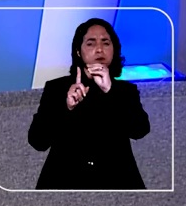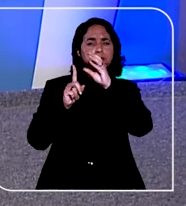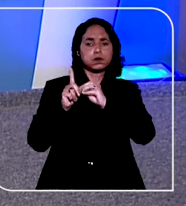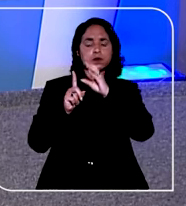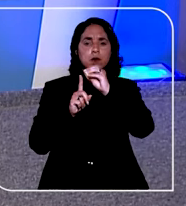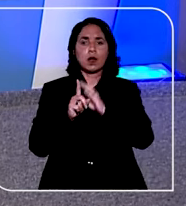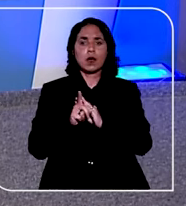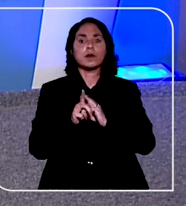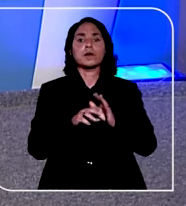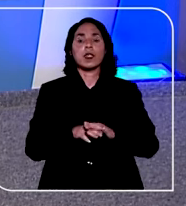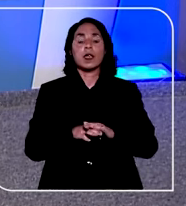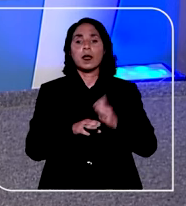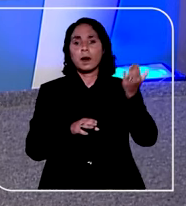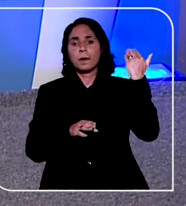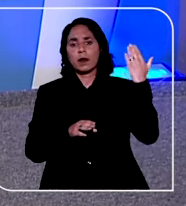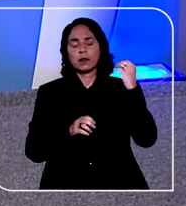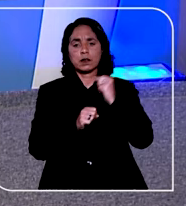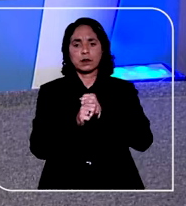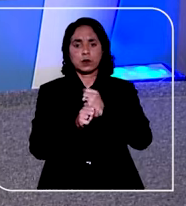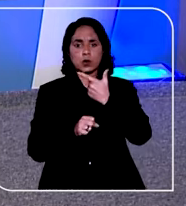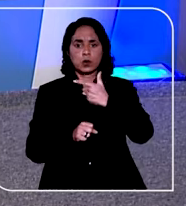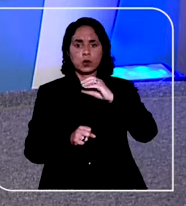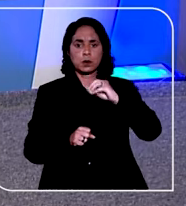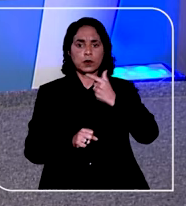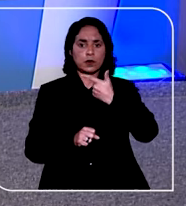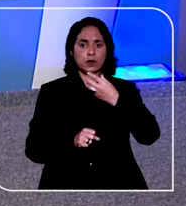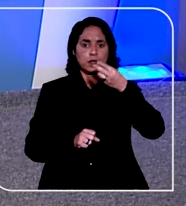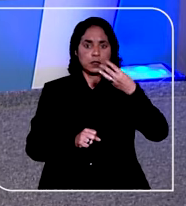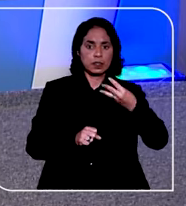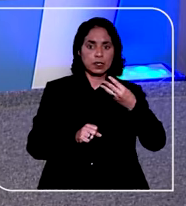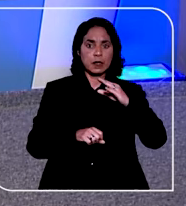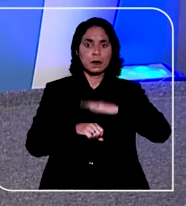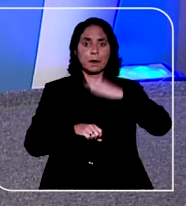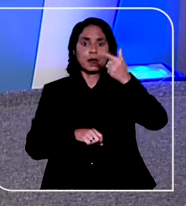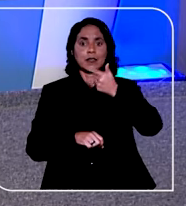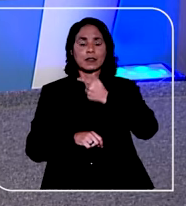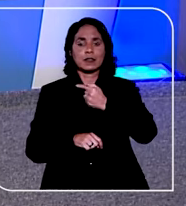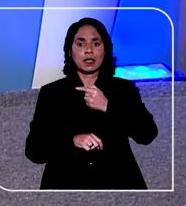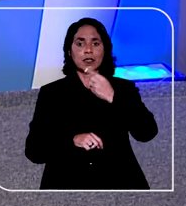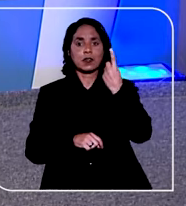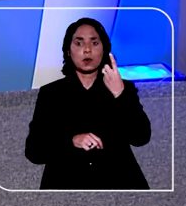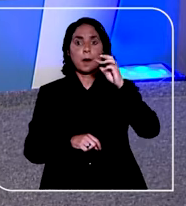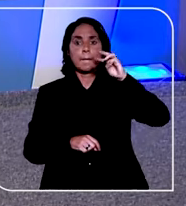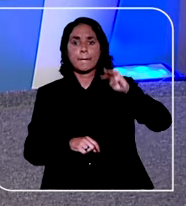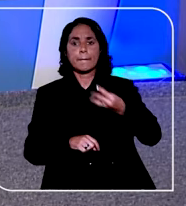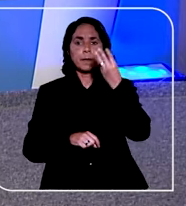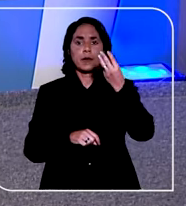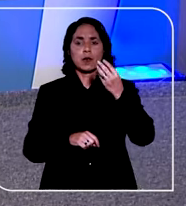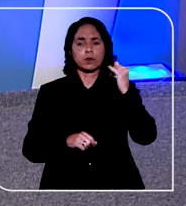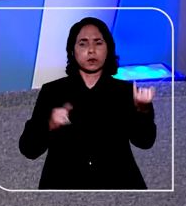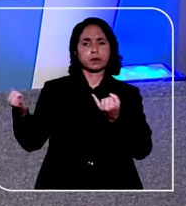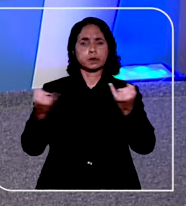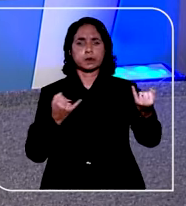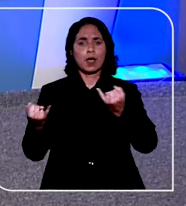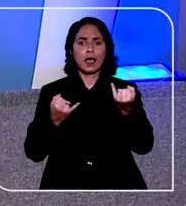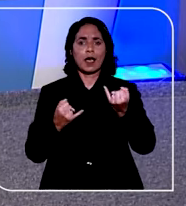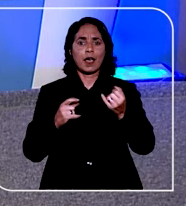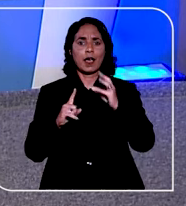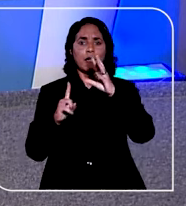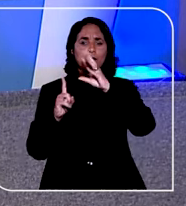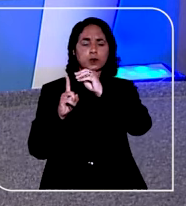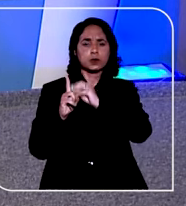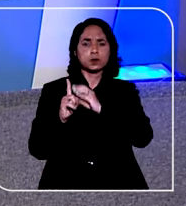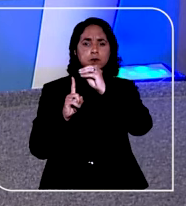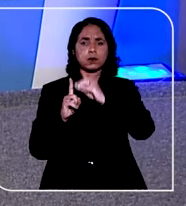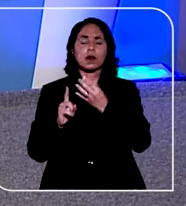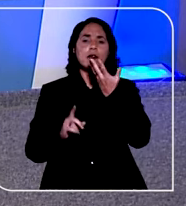em 2023 mais de 71.000 denúncias de imagens de abuso e exploração sexual